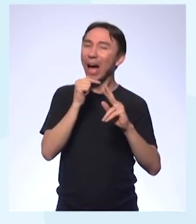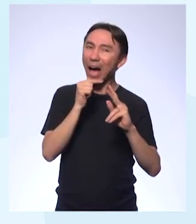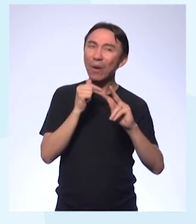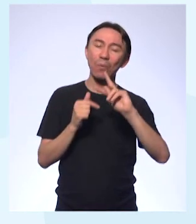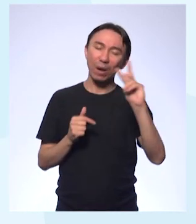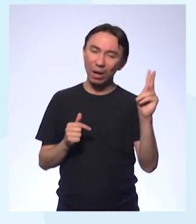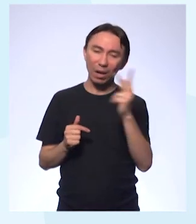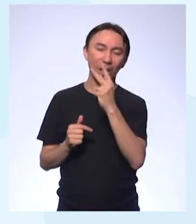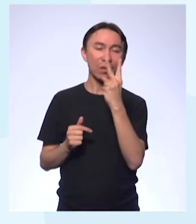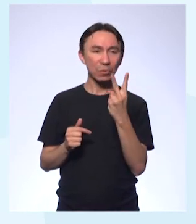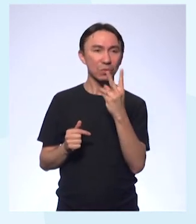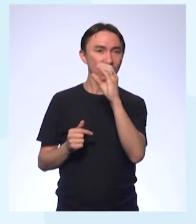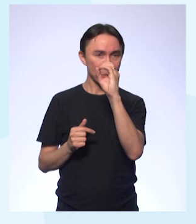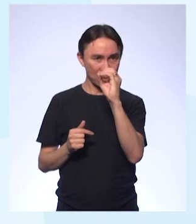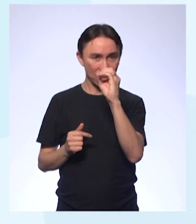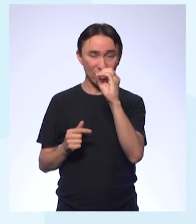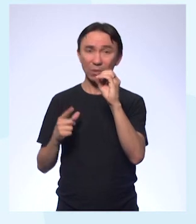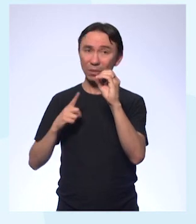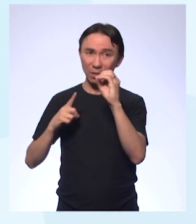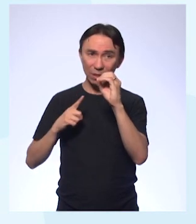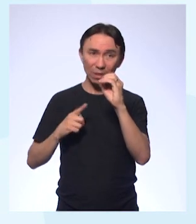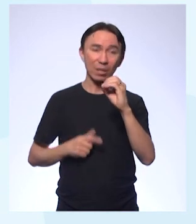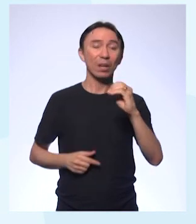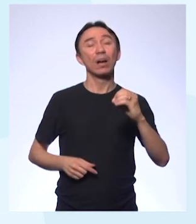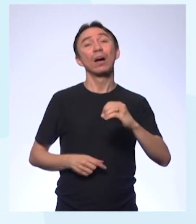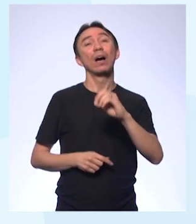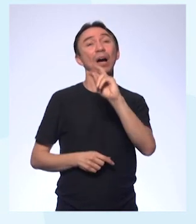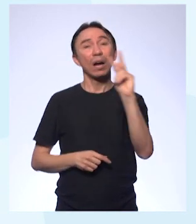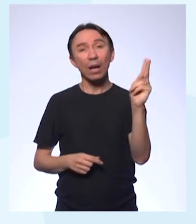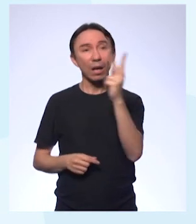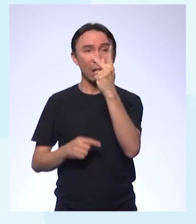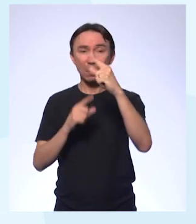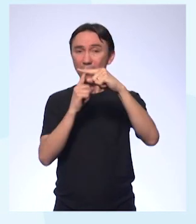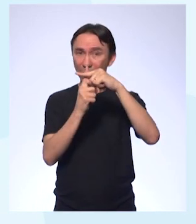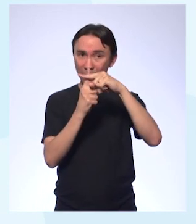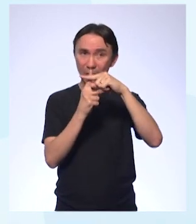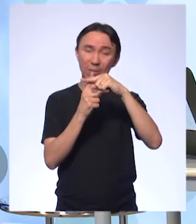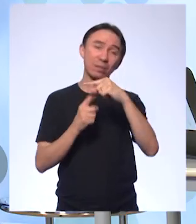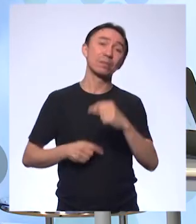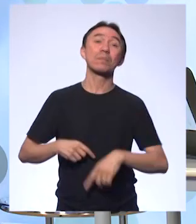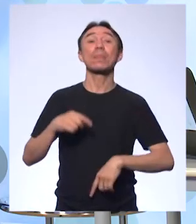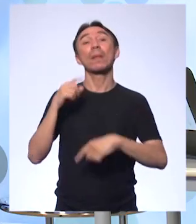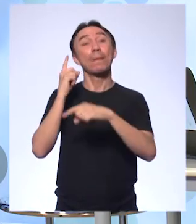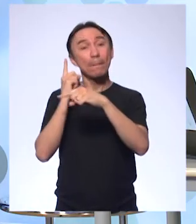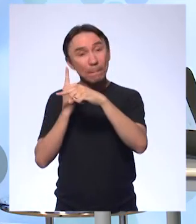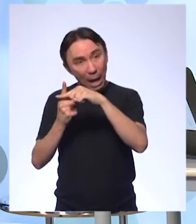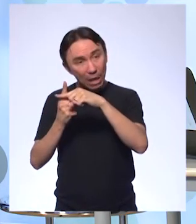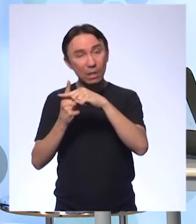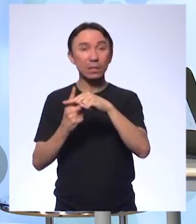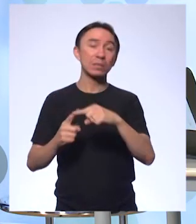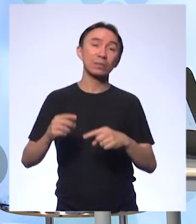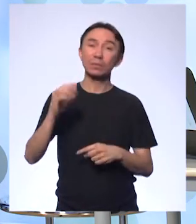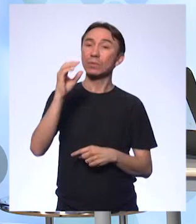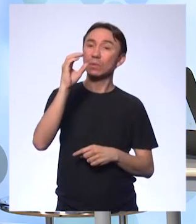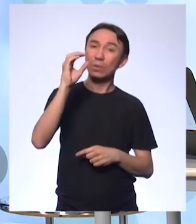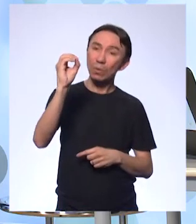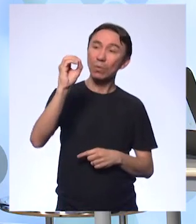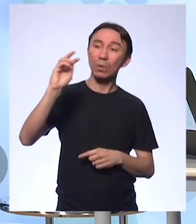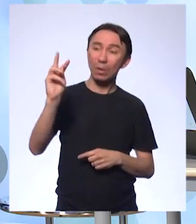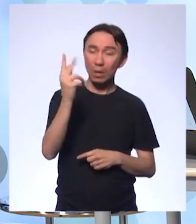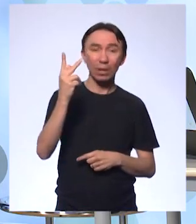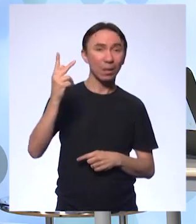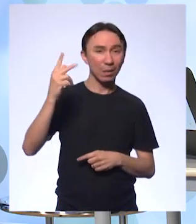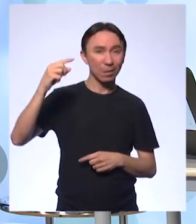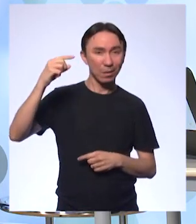por H+, mais OH-. Tá ok? Só para vocês entenderem aqui, para vocês não ficarem perdidos. Mas depois,